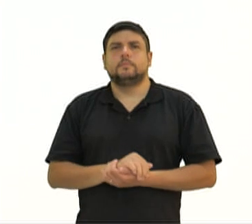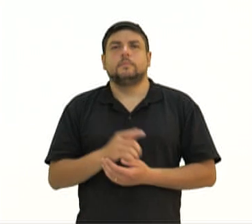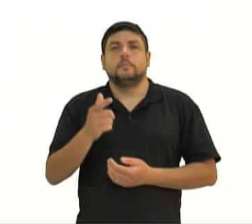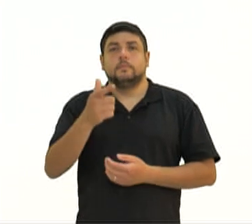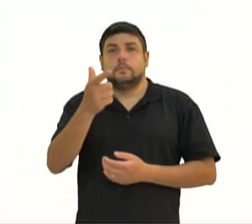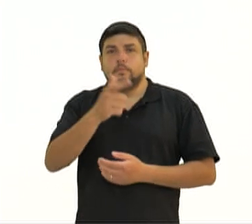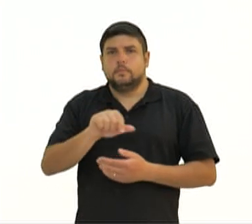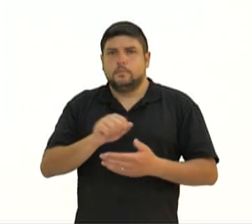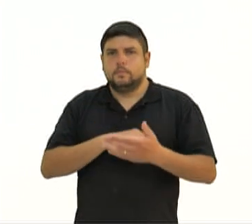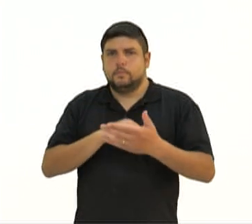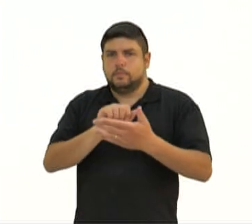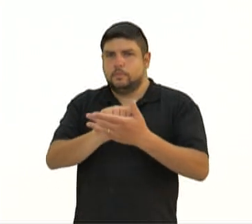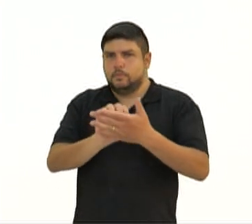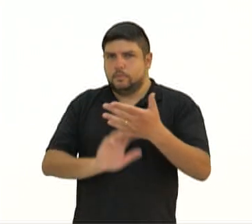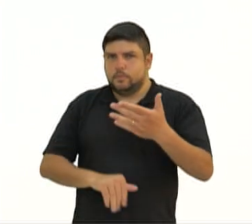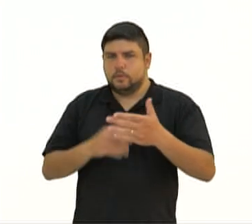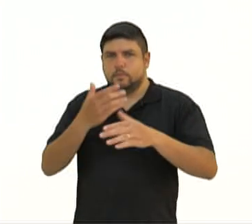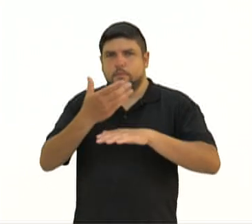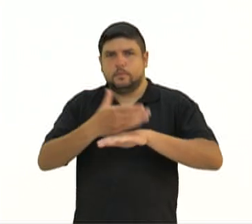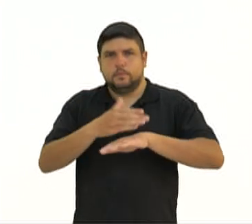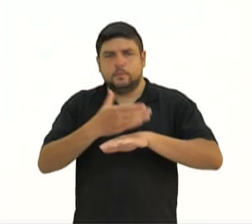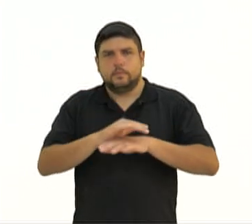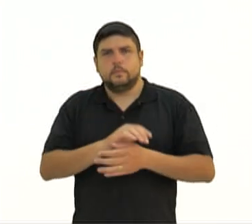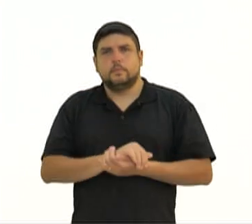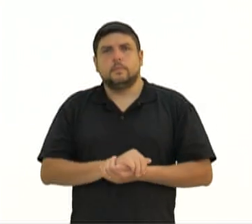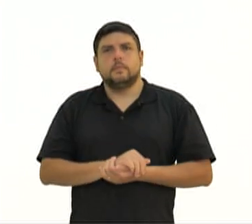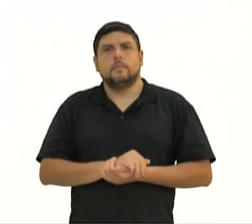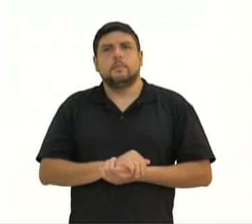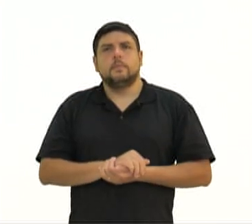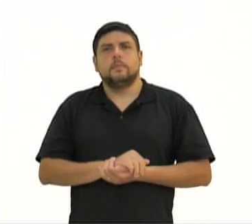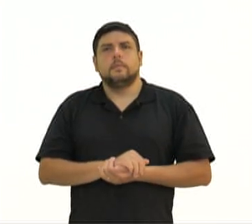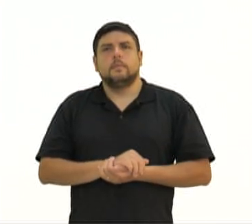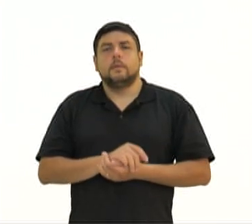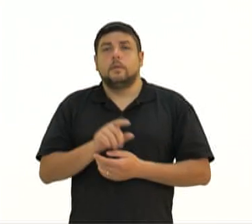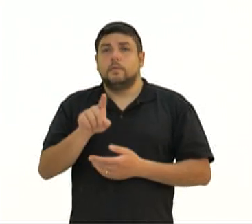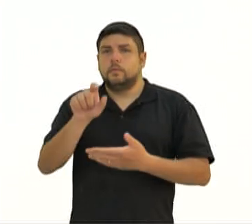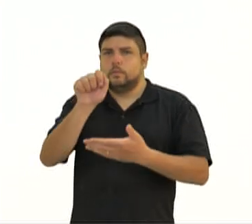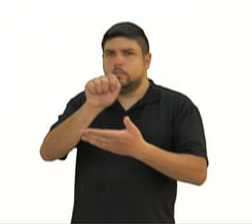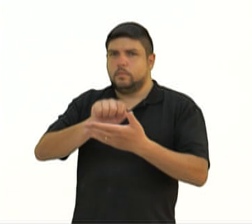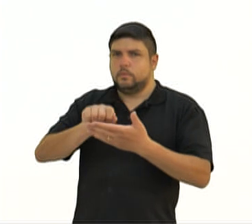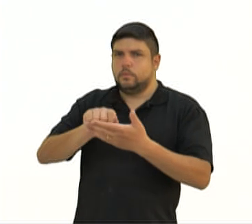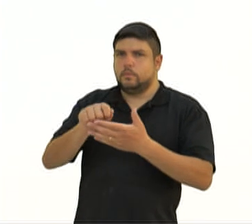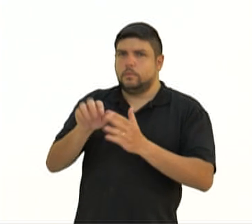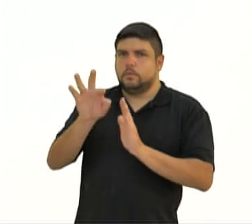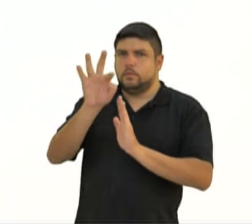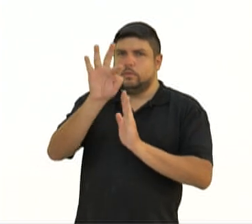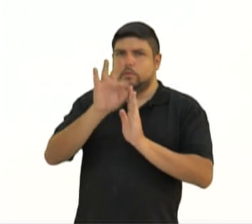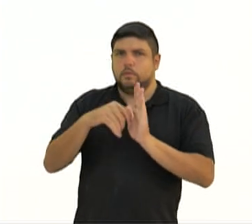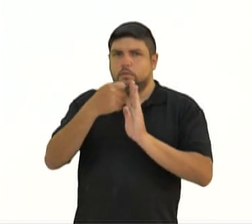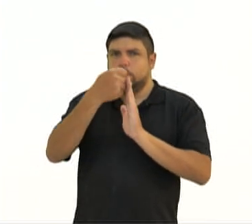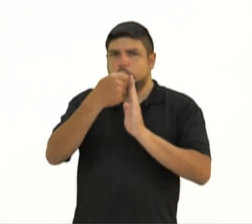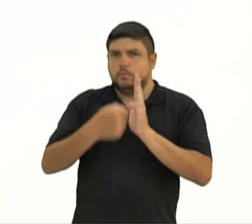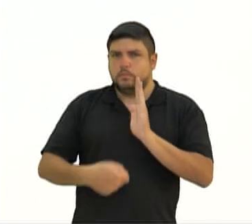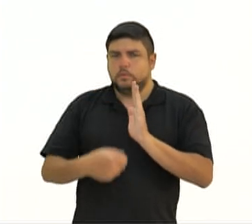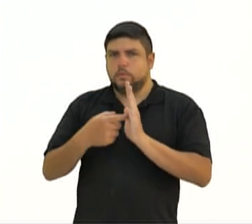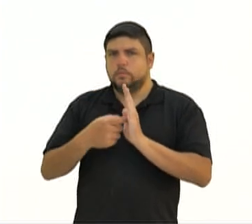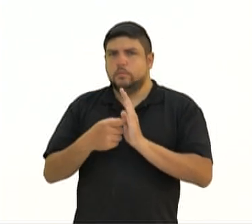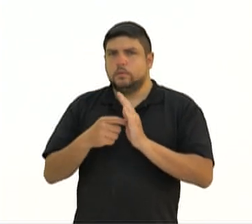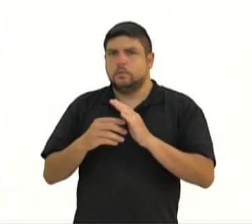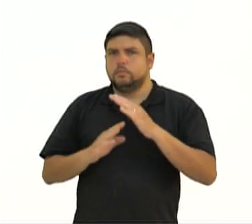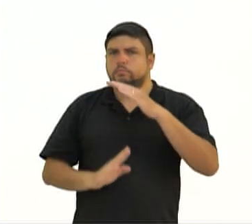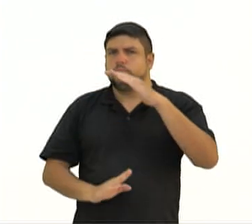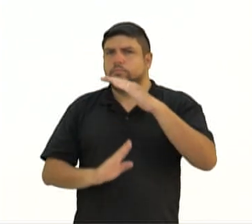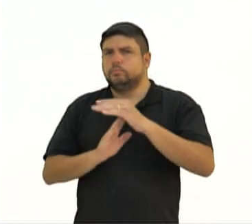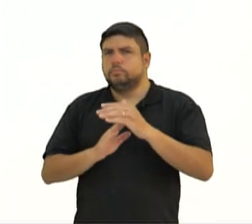fazer exercitar? Escreva um texto em, no máximo, 5 linhas sobre as